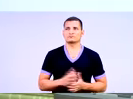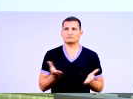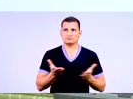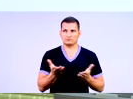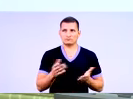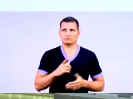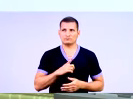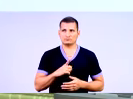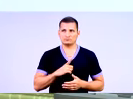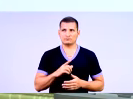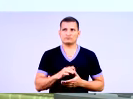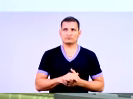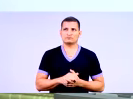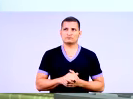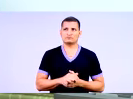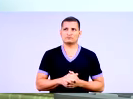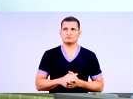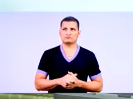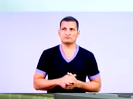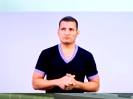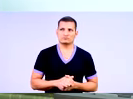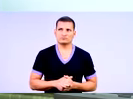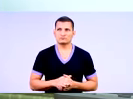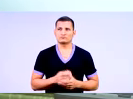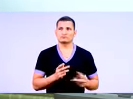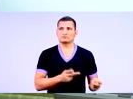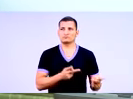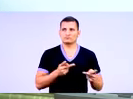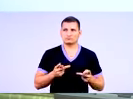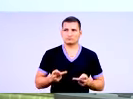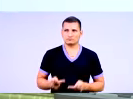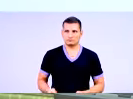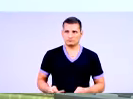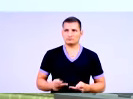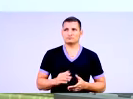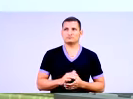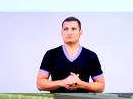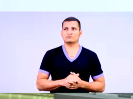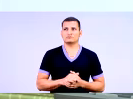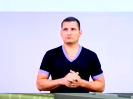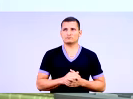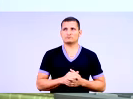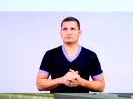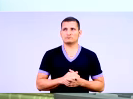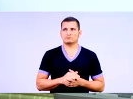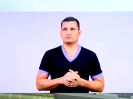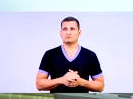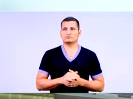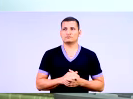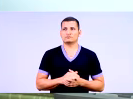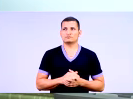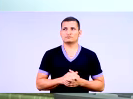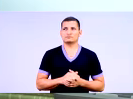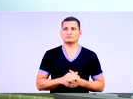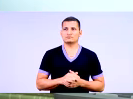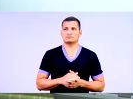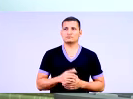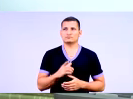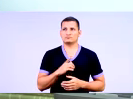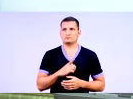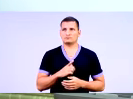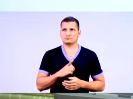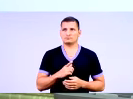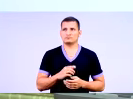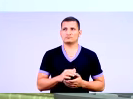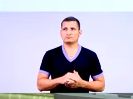para falar com a gente sobre isso, uma convidada. Quando nós estivermos chegando nos nossos últimos slides, nós vamos estar